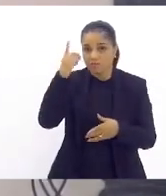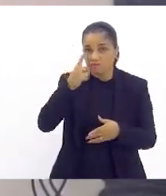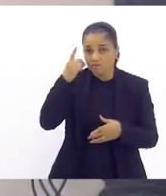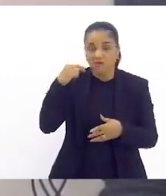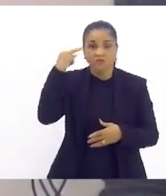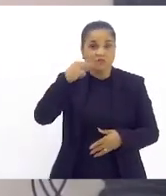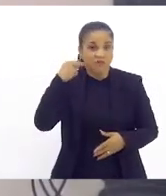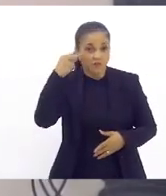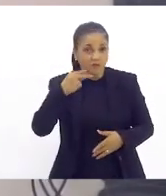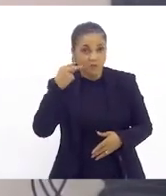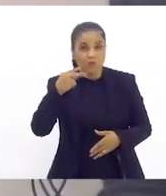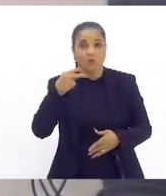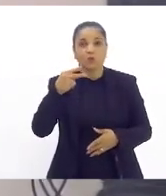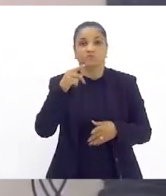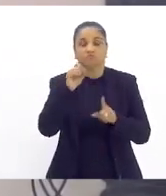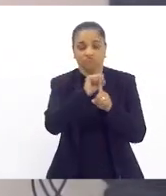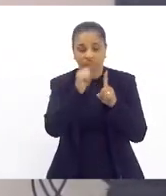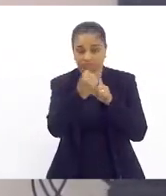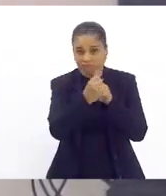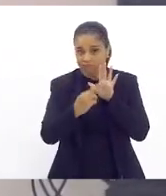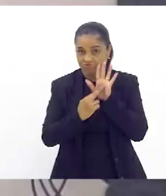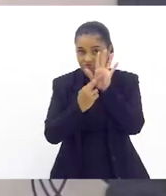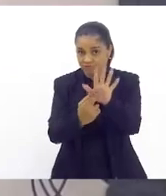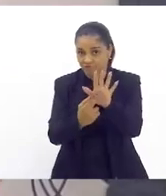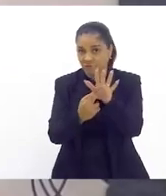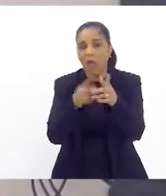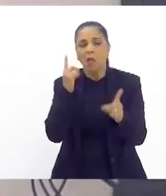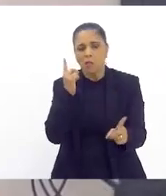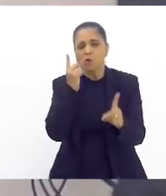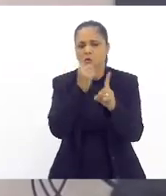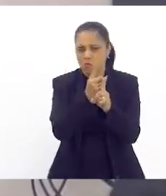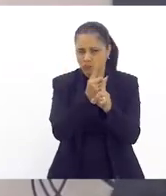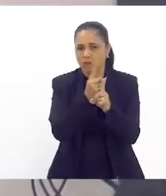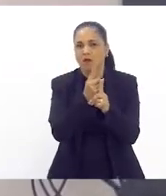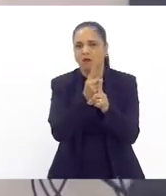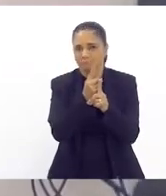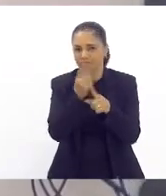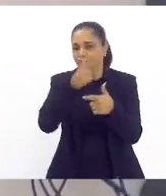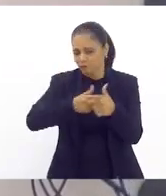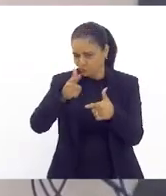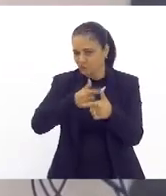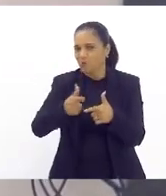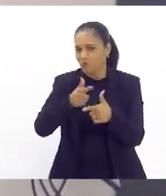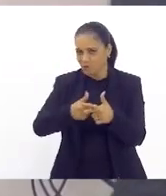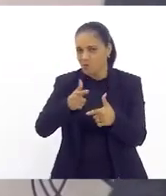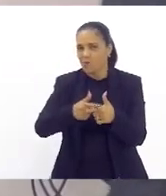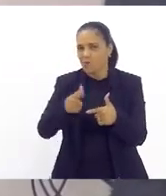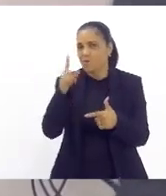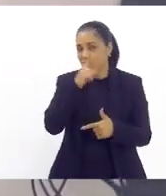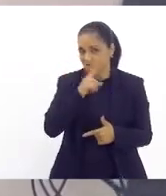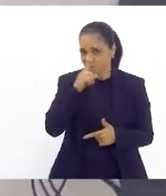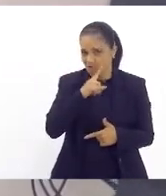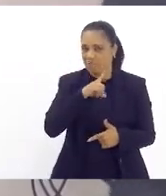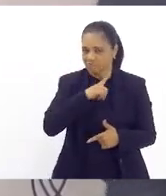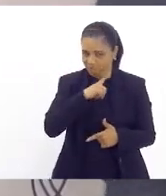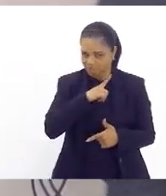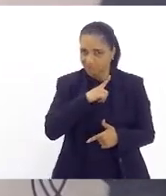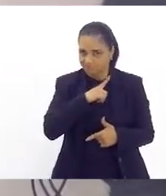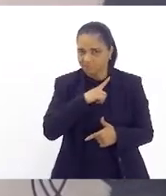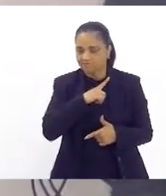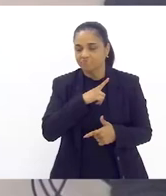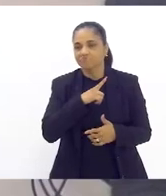e para os representantes da sociedade civil vai encontrar os pontos imediatamente onde vocês estão falhando a gente precisa acionar